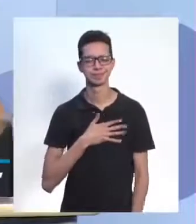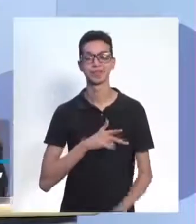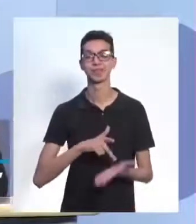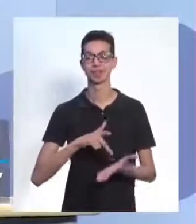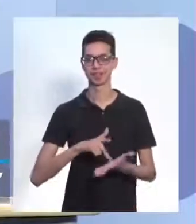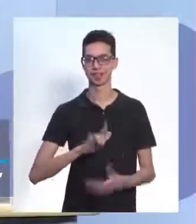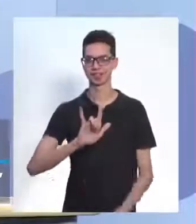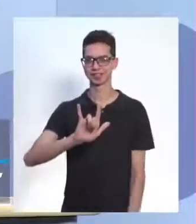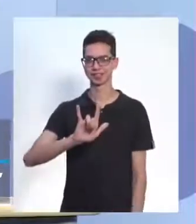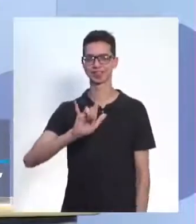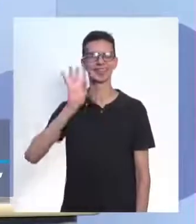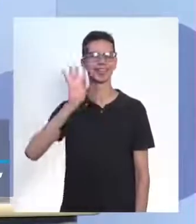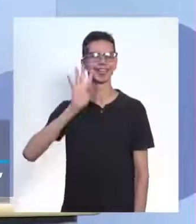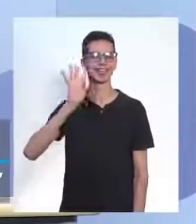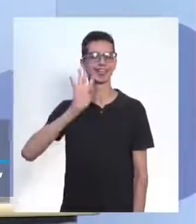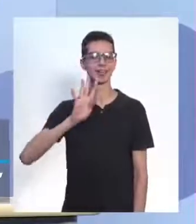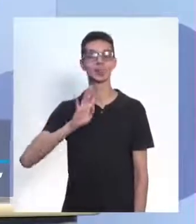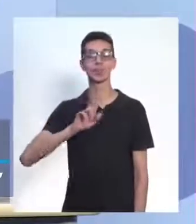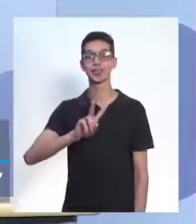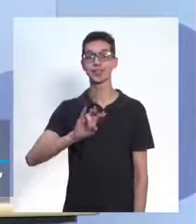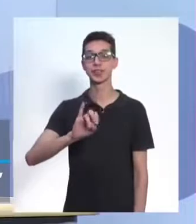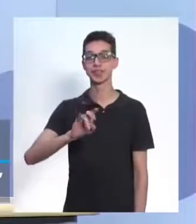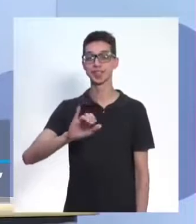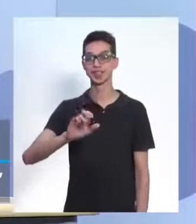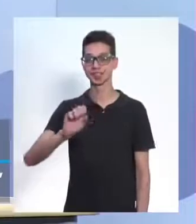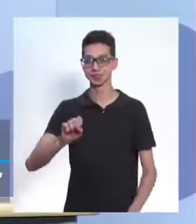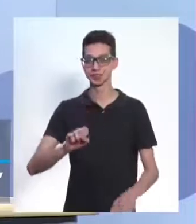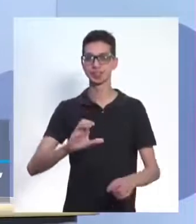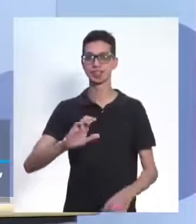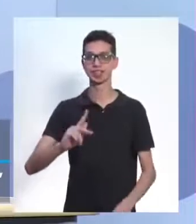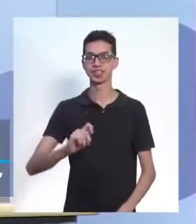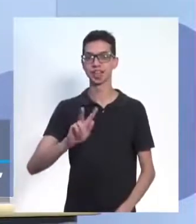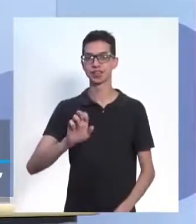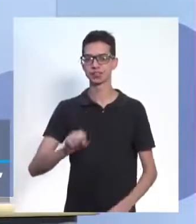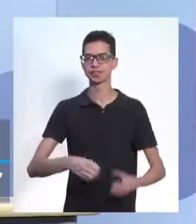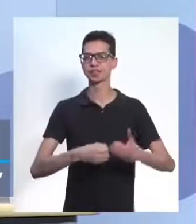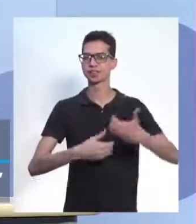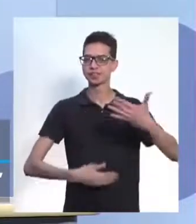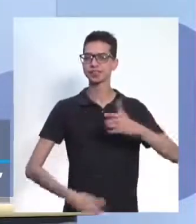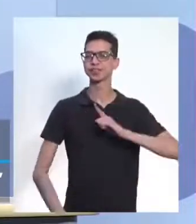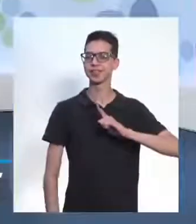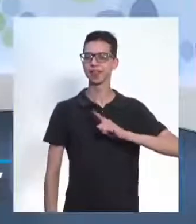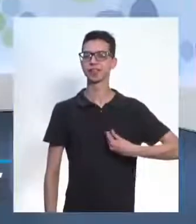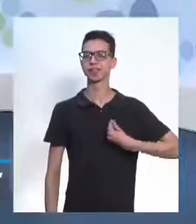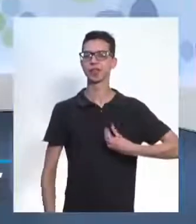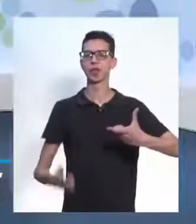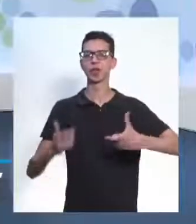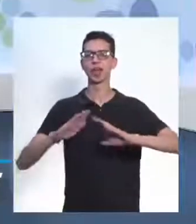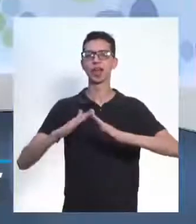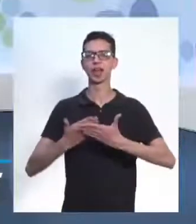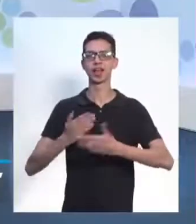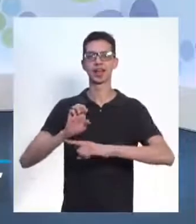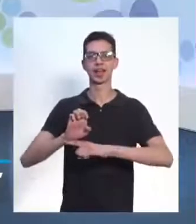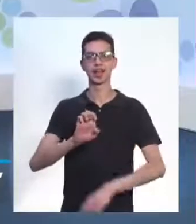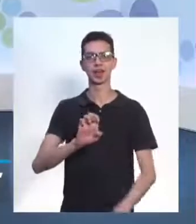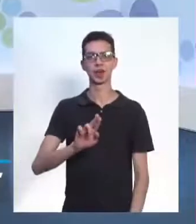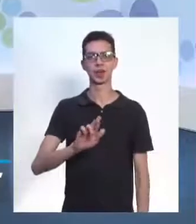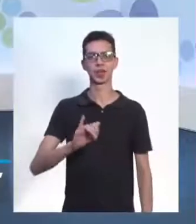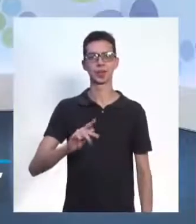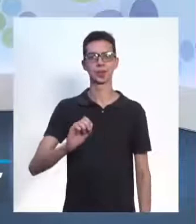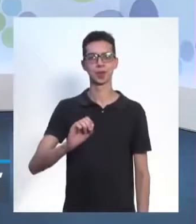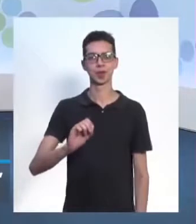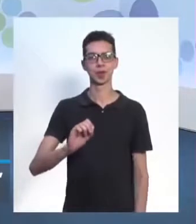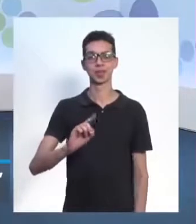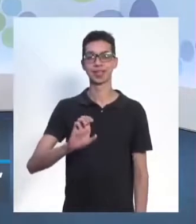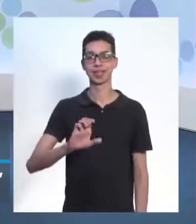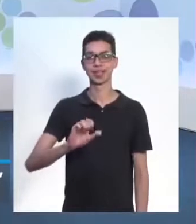assim super legal. O Vinícius Chaves apareceu no chat, Andréia, da Escola Estadual Eurípides Simões de Paula.